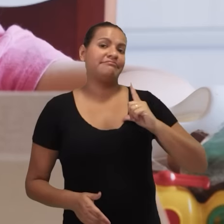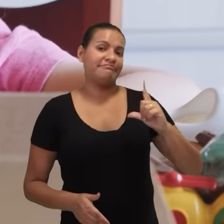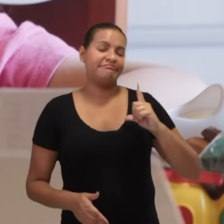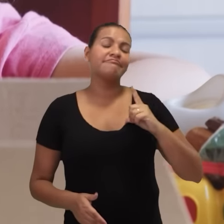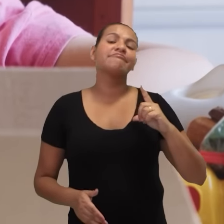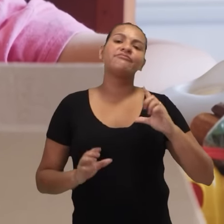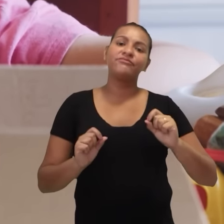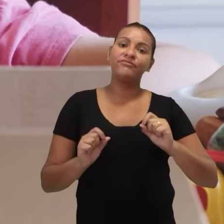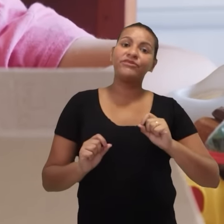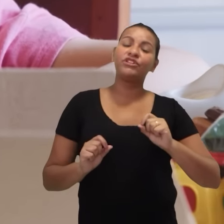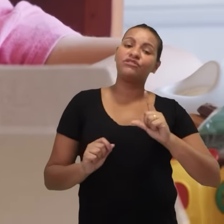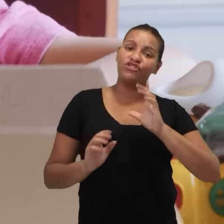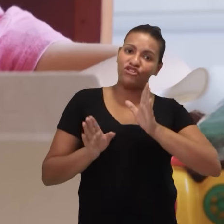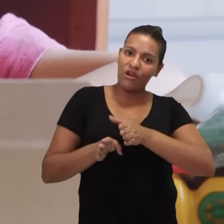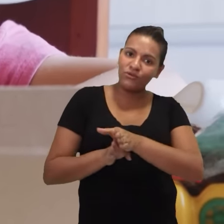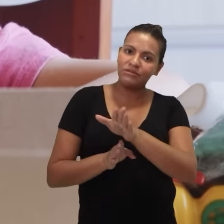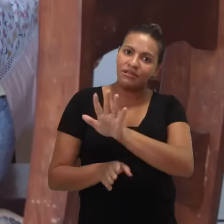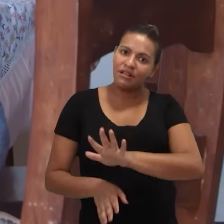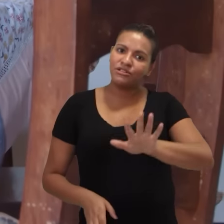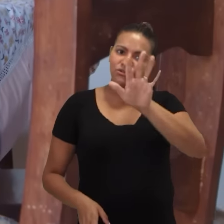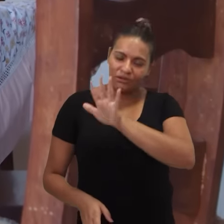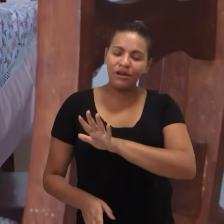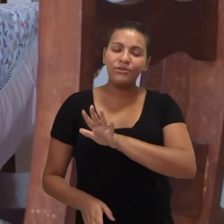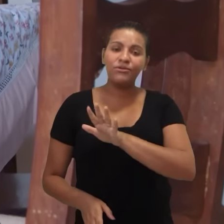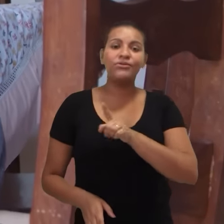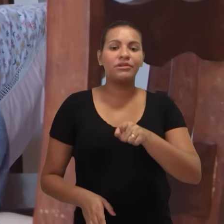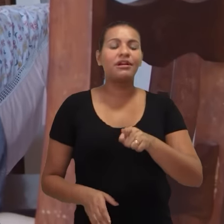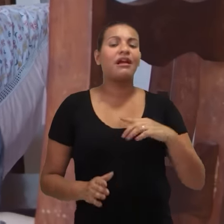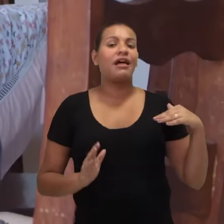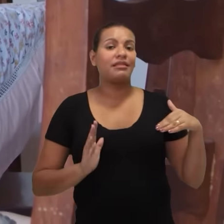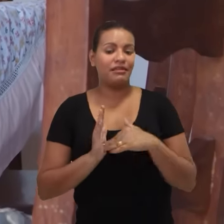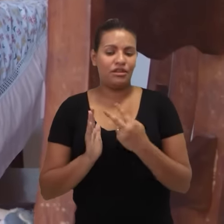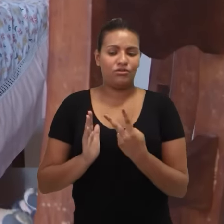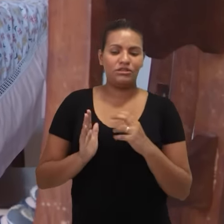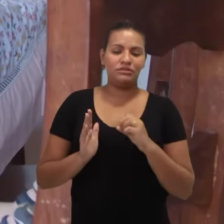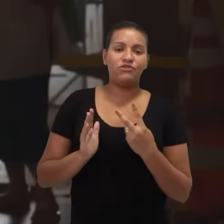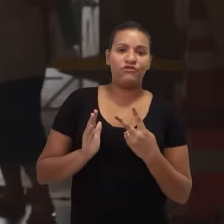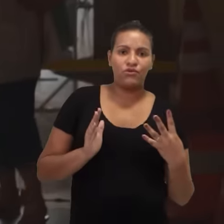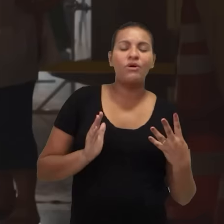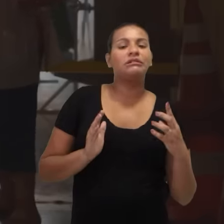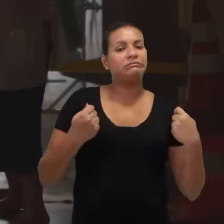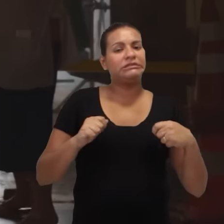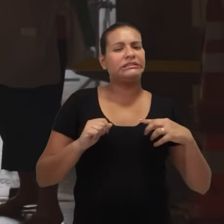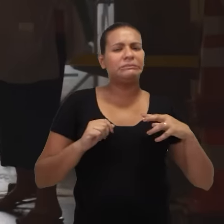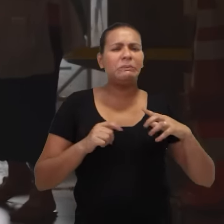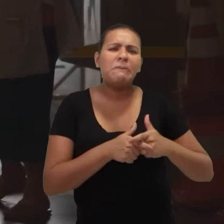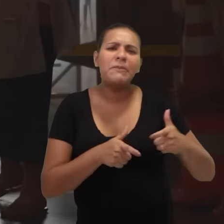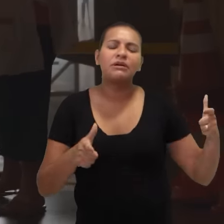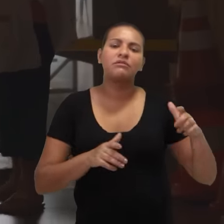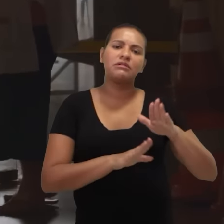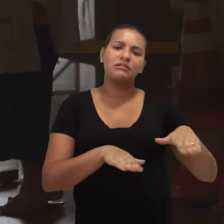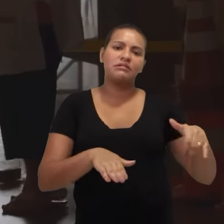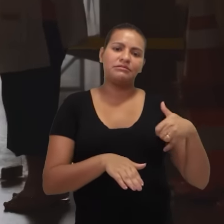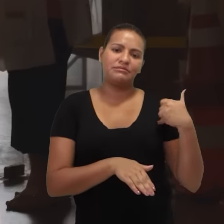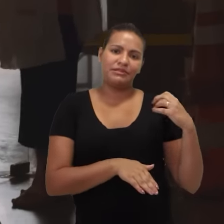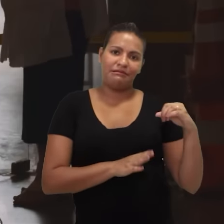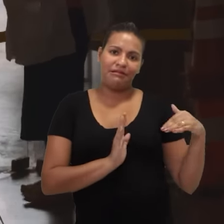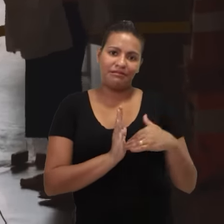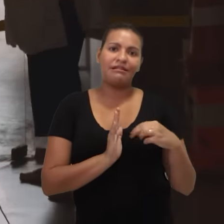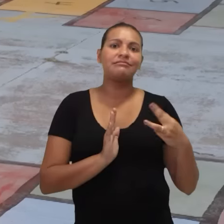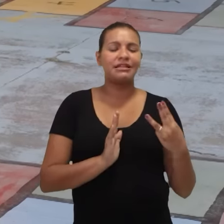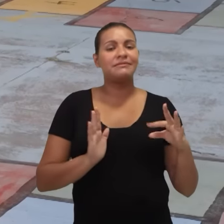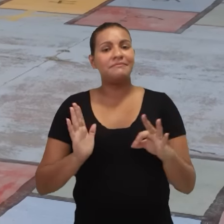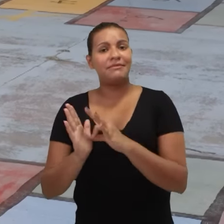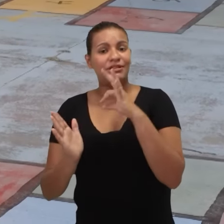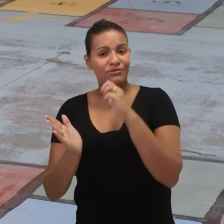das crianças de 0 a 3 anos matriculadas em creches até 2024. Só que, atualmente, apenas